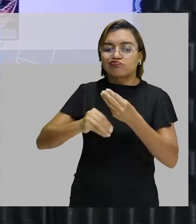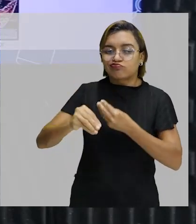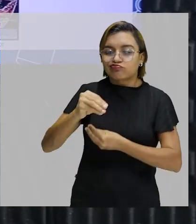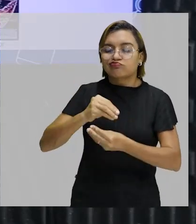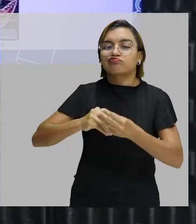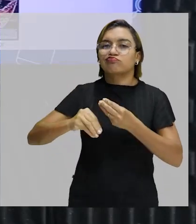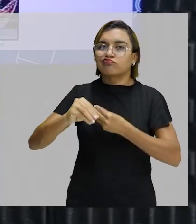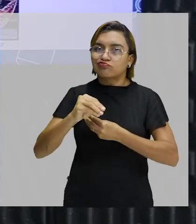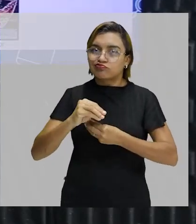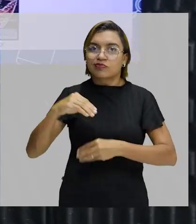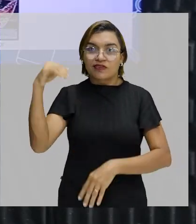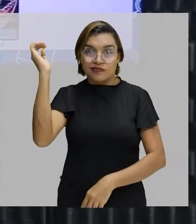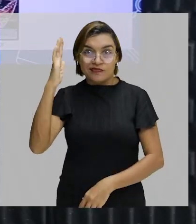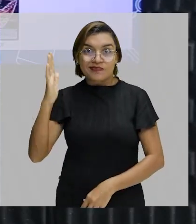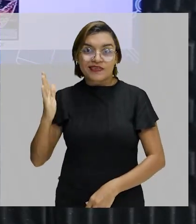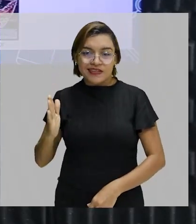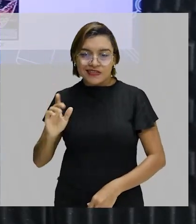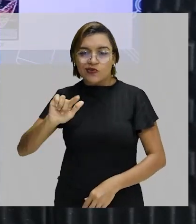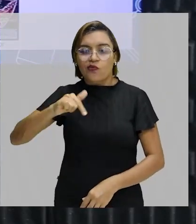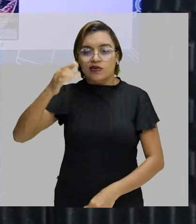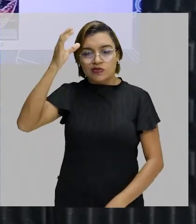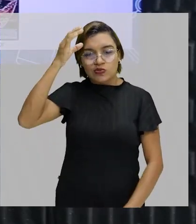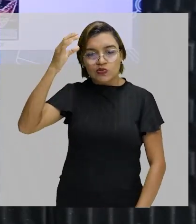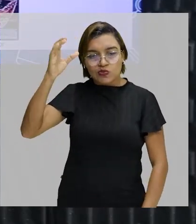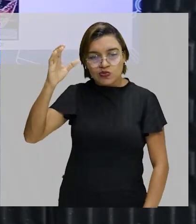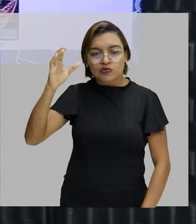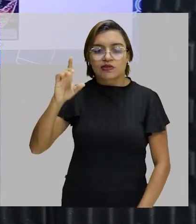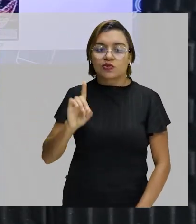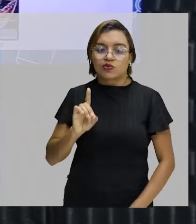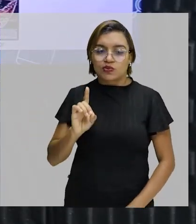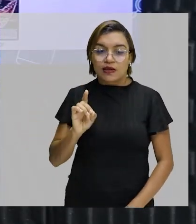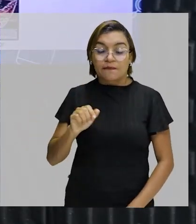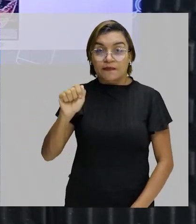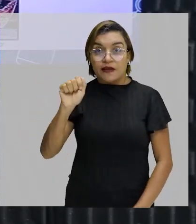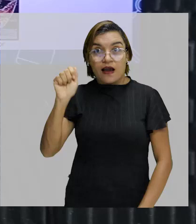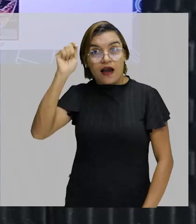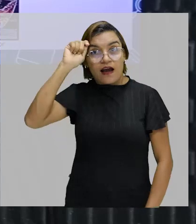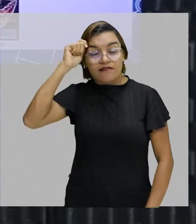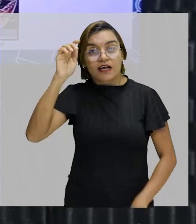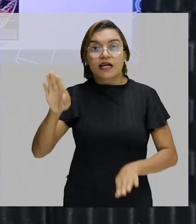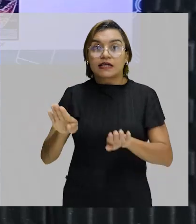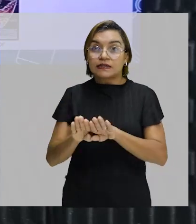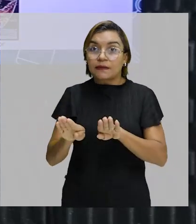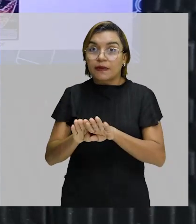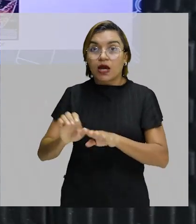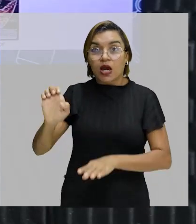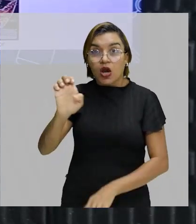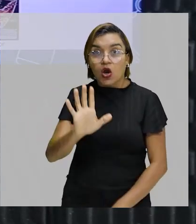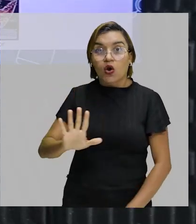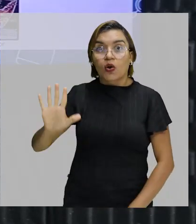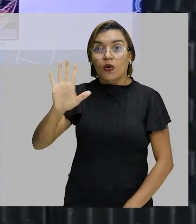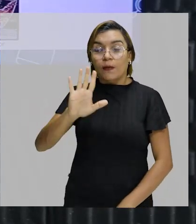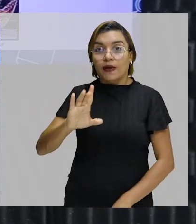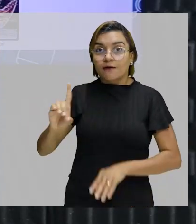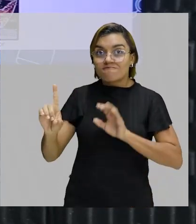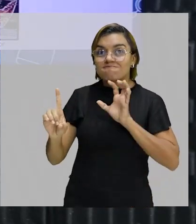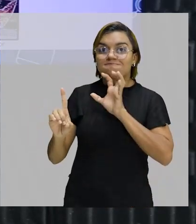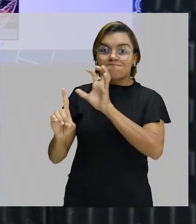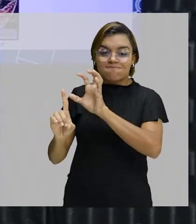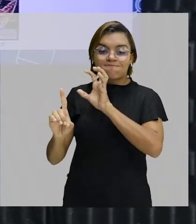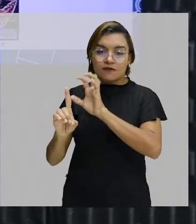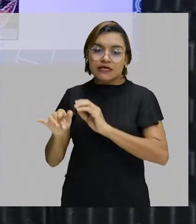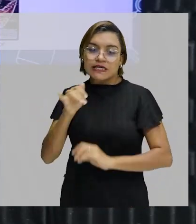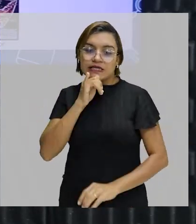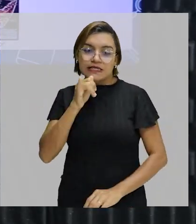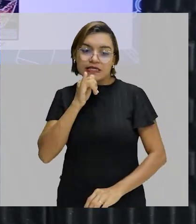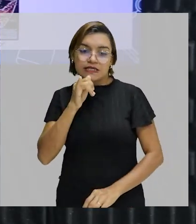com outras culturas e recebeu as influências africanas e europeias. O rebolado, por